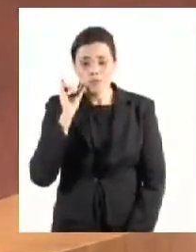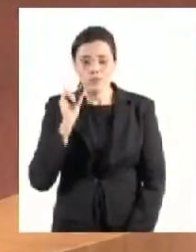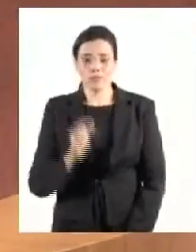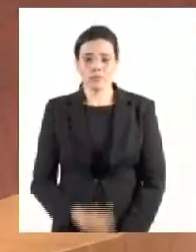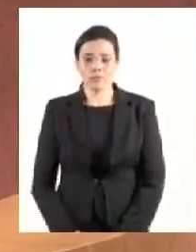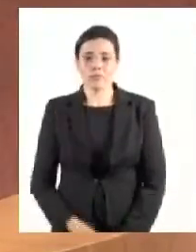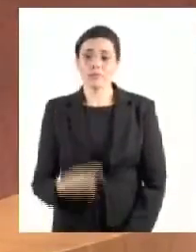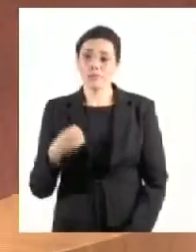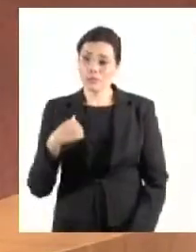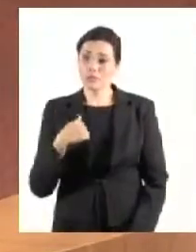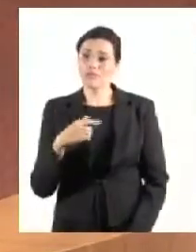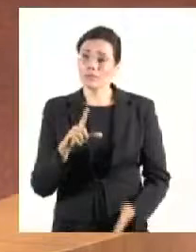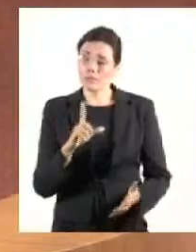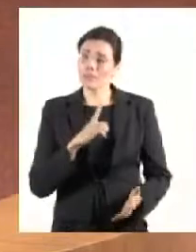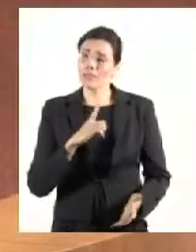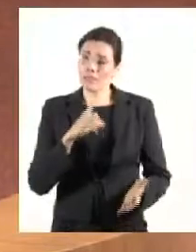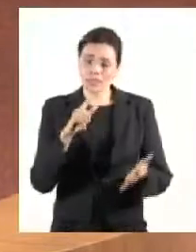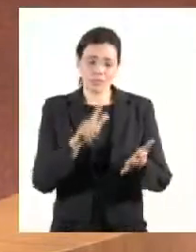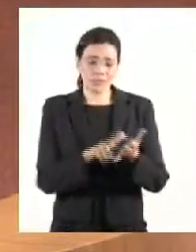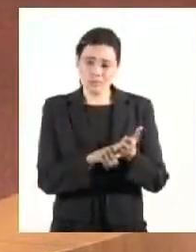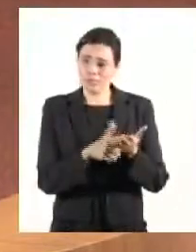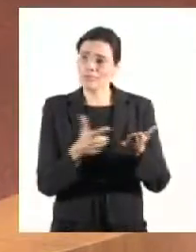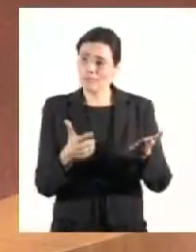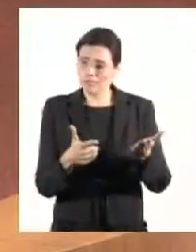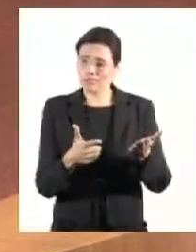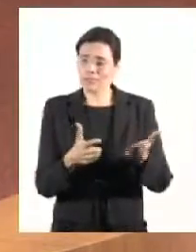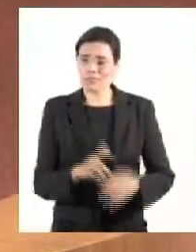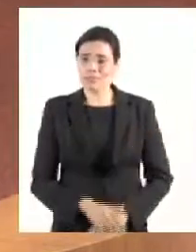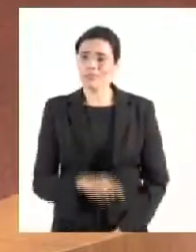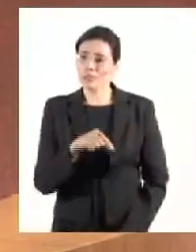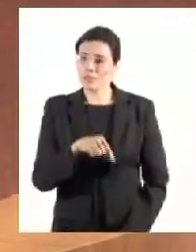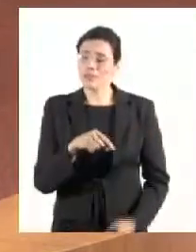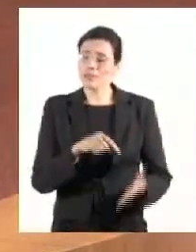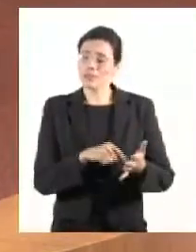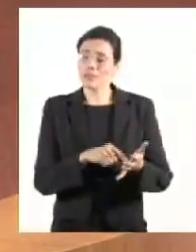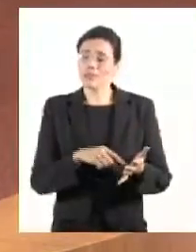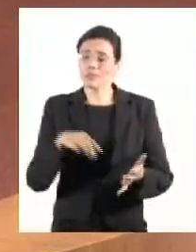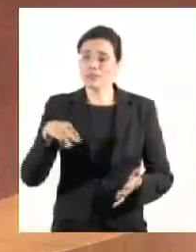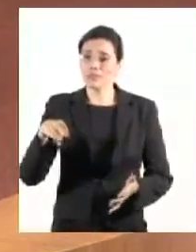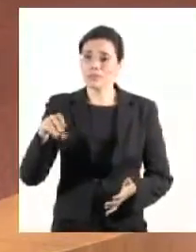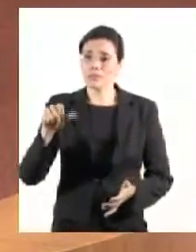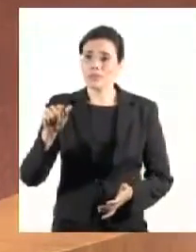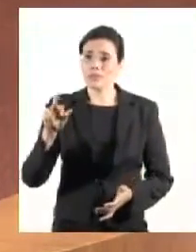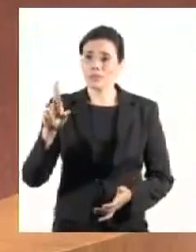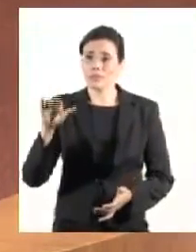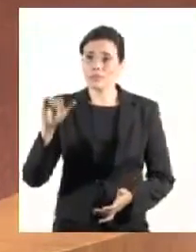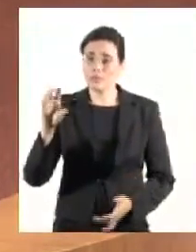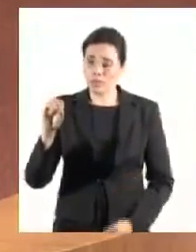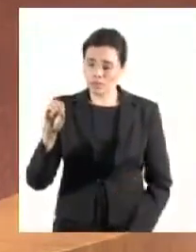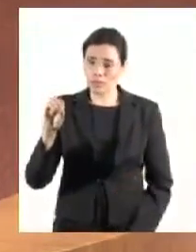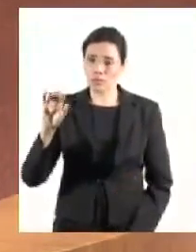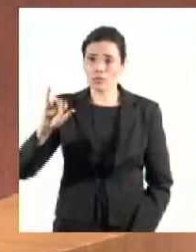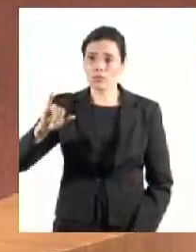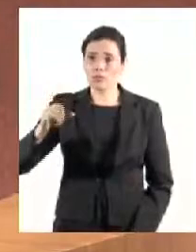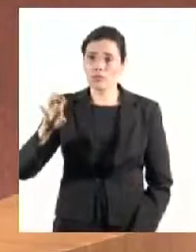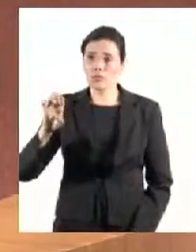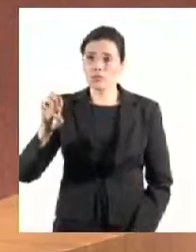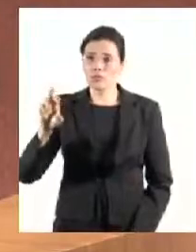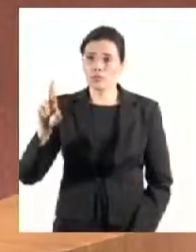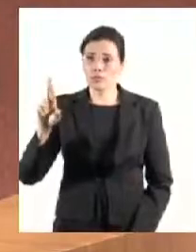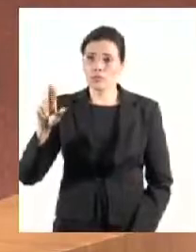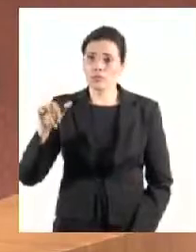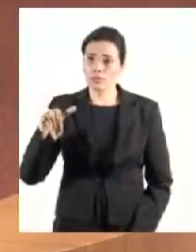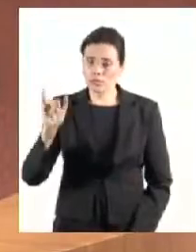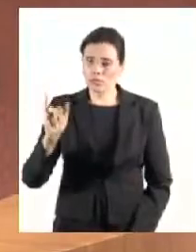jornal, que Márcio Gerri está alterando o orçamento do Estado